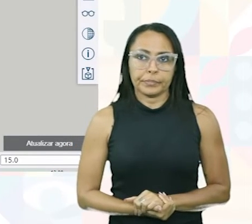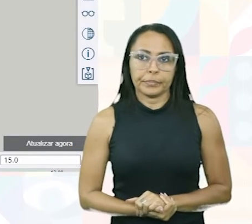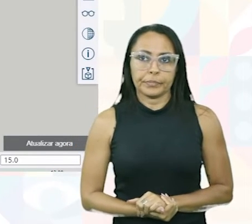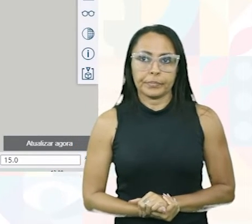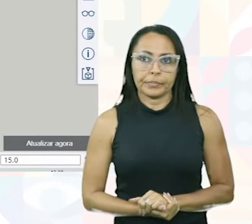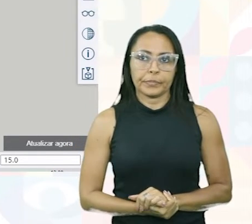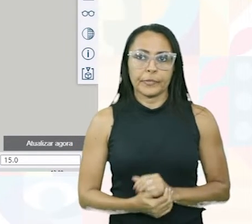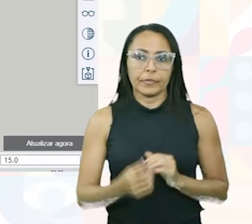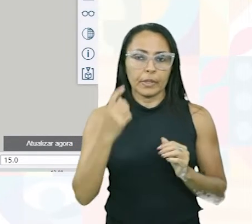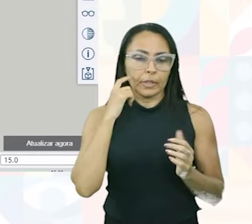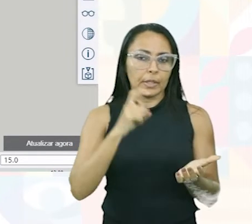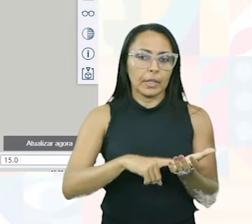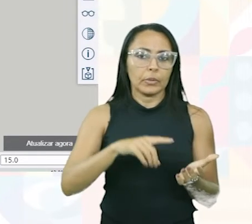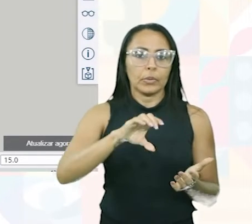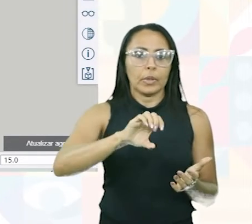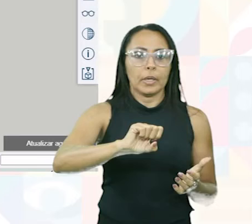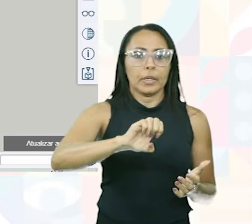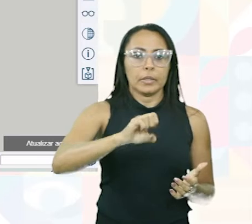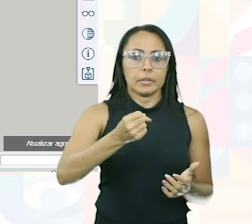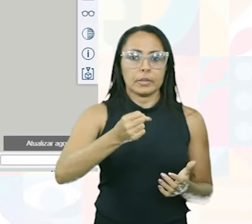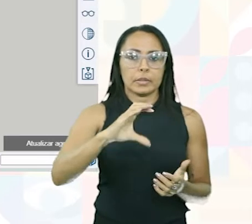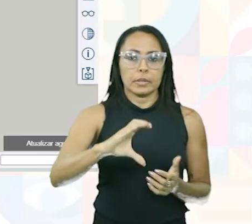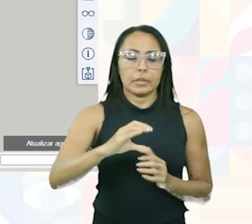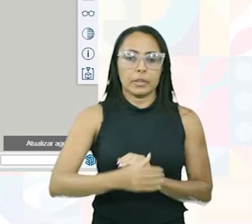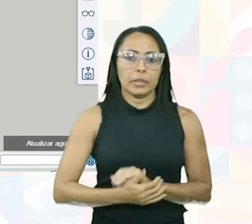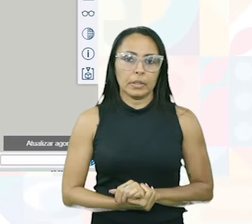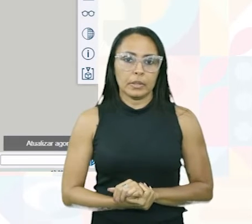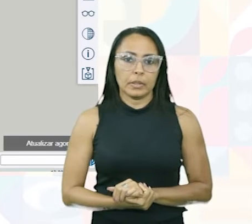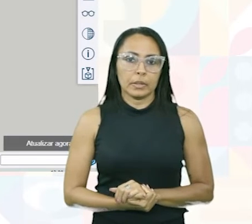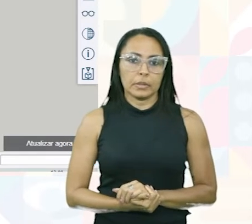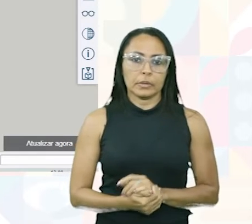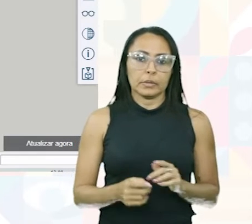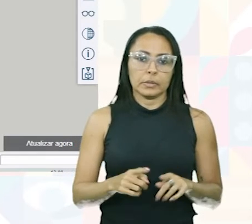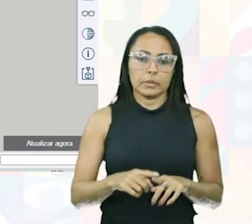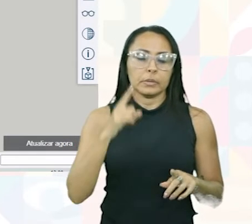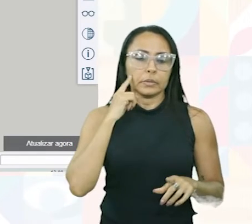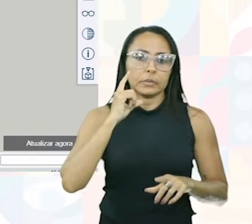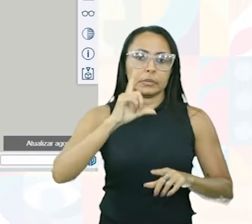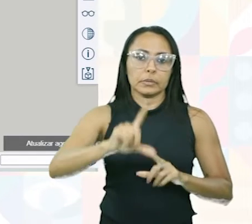no ESC aqui, ó. Vai clicar na ferramenta selecionar